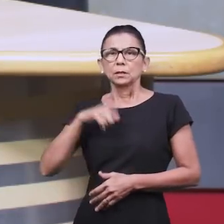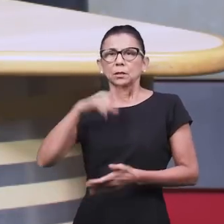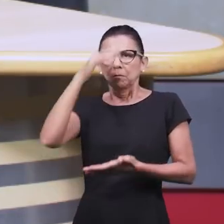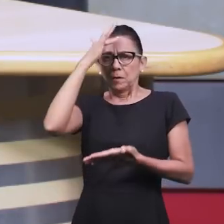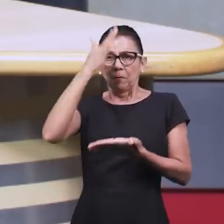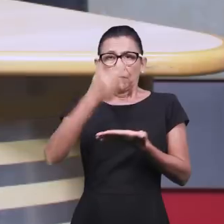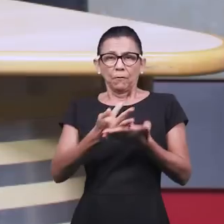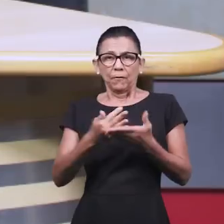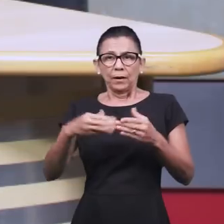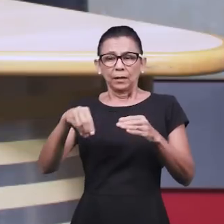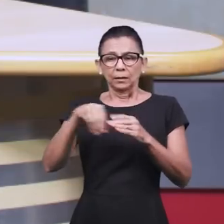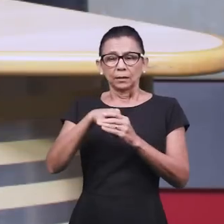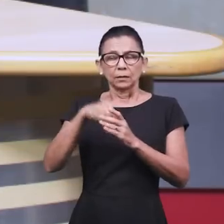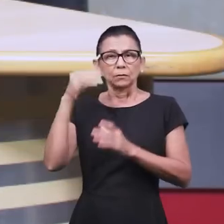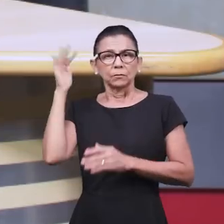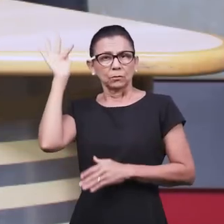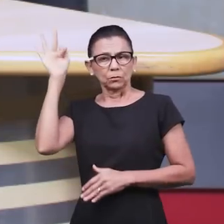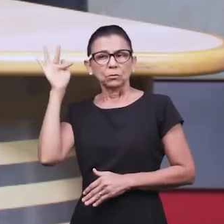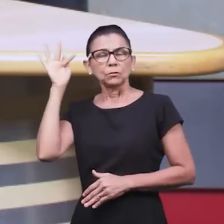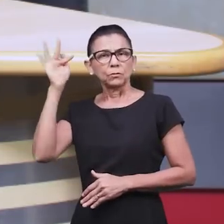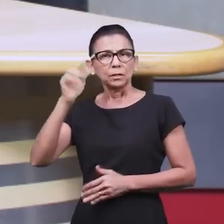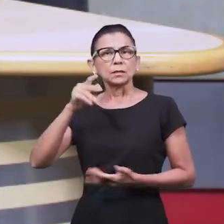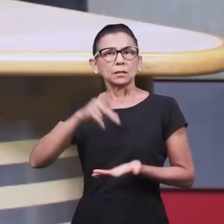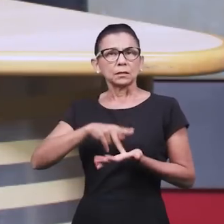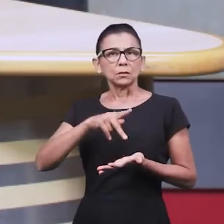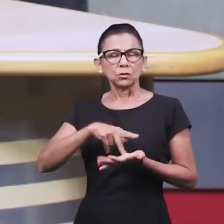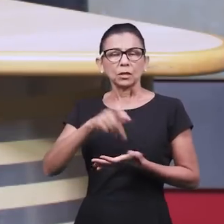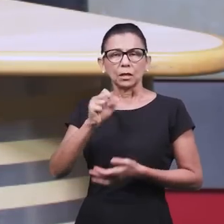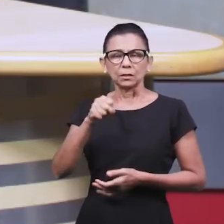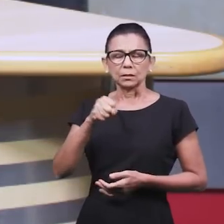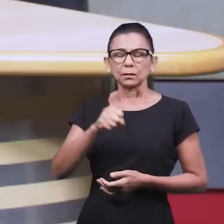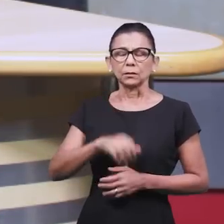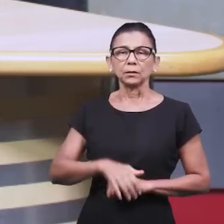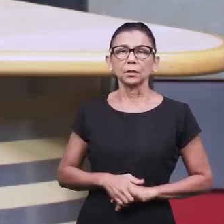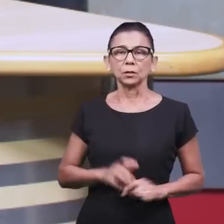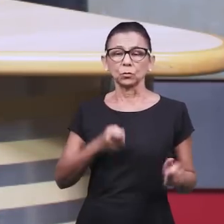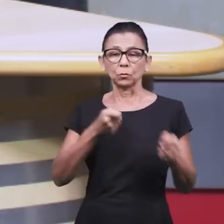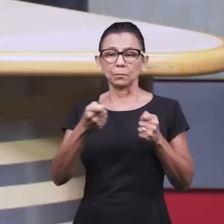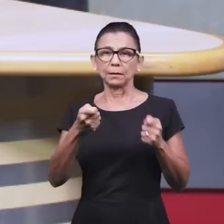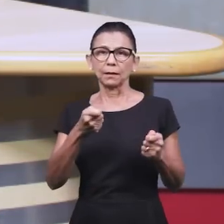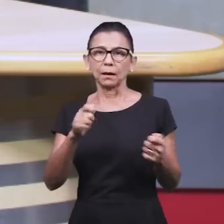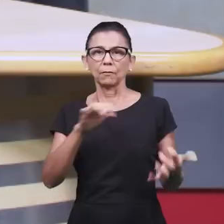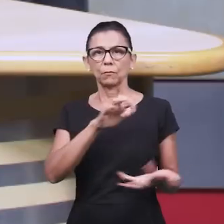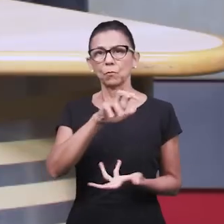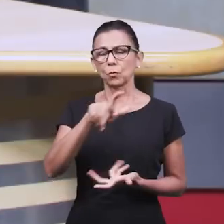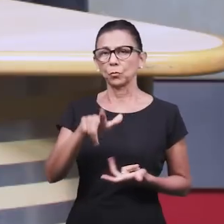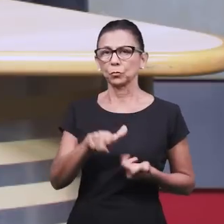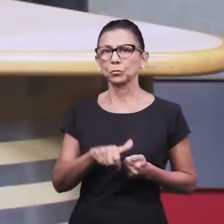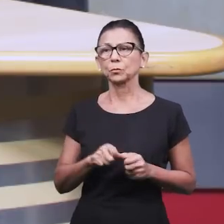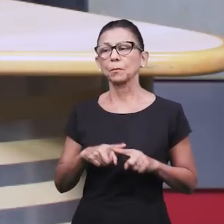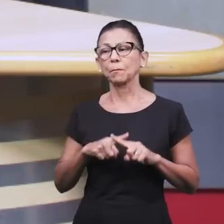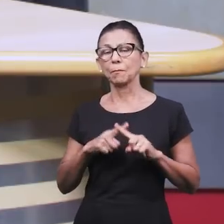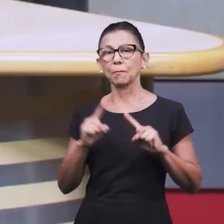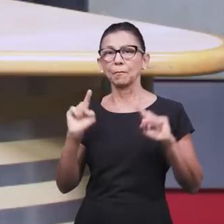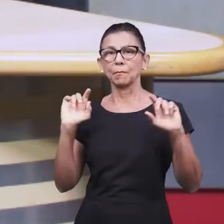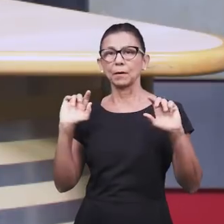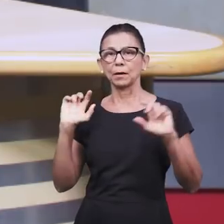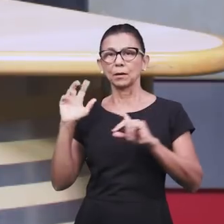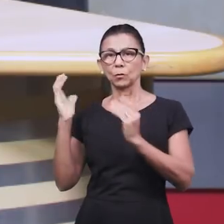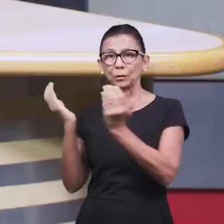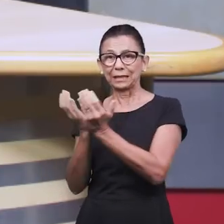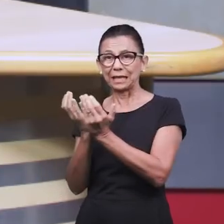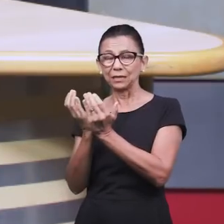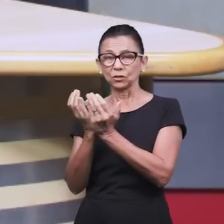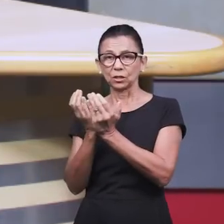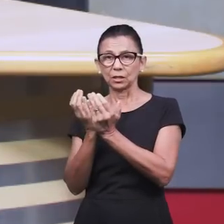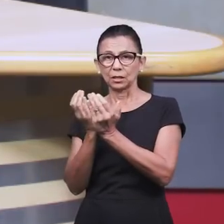existia, essa crença filosófica existia, o paganismo dominava o mundo, mas aquela fé era diferente. Entendeu? Então o